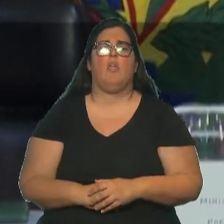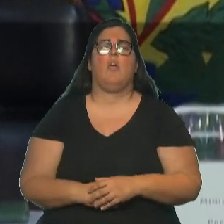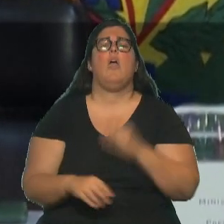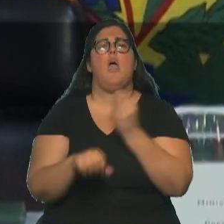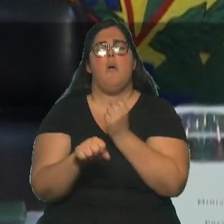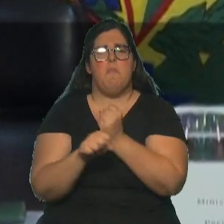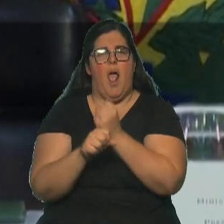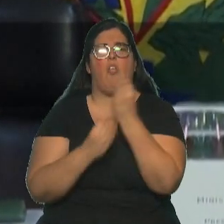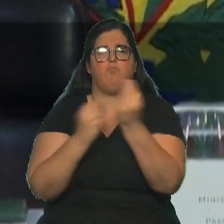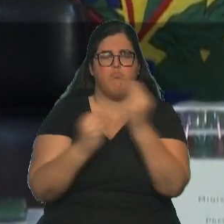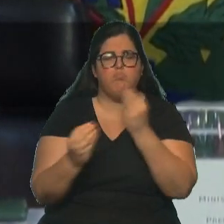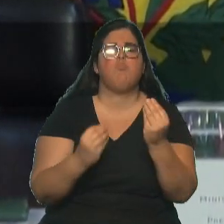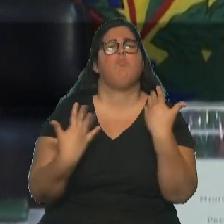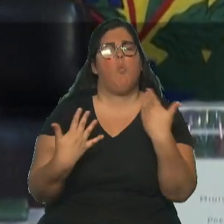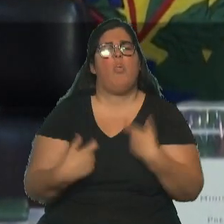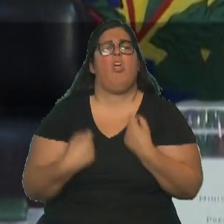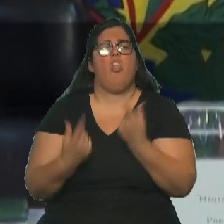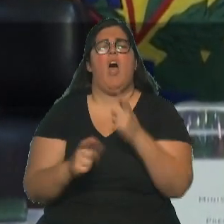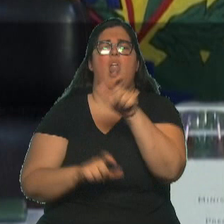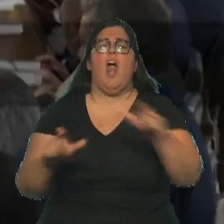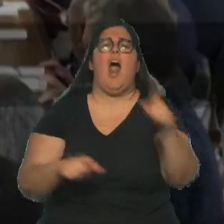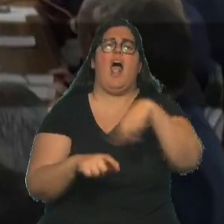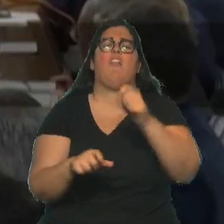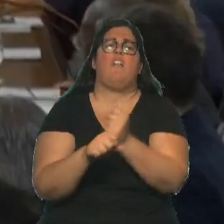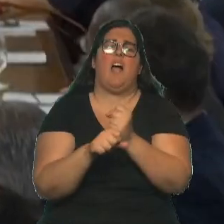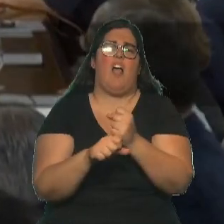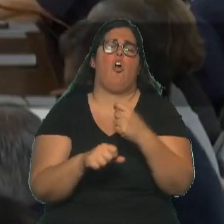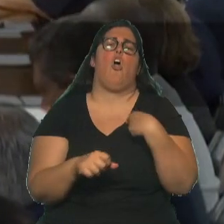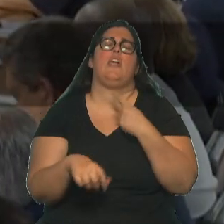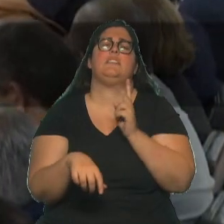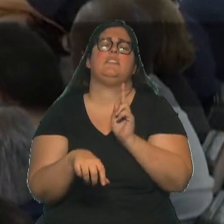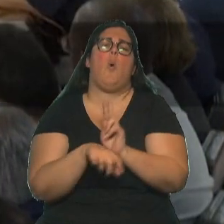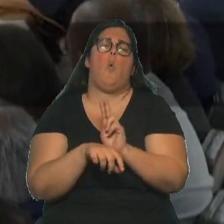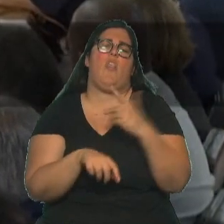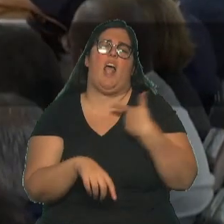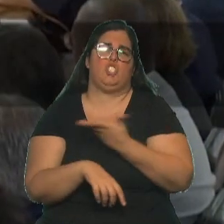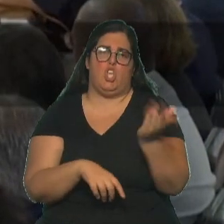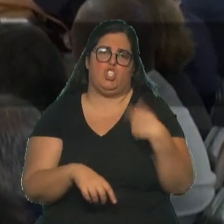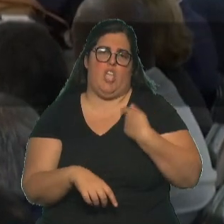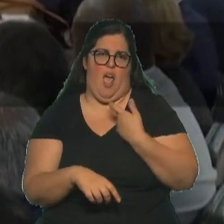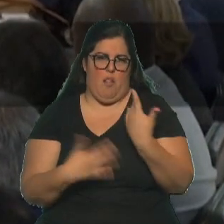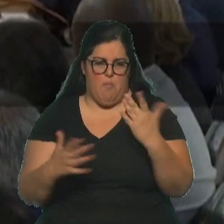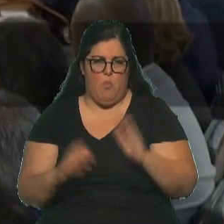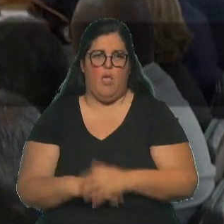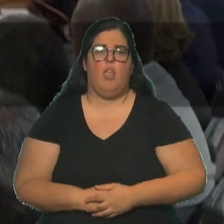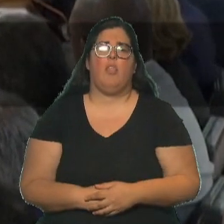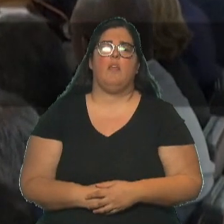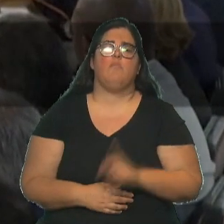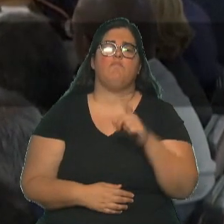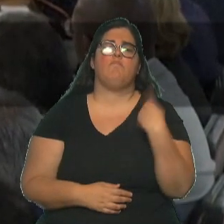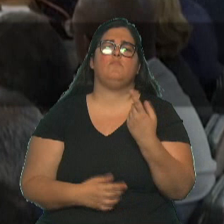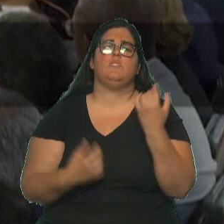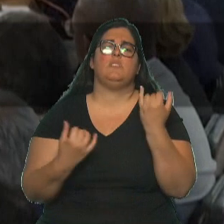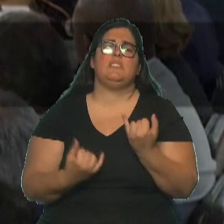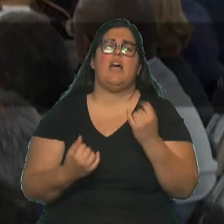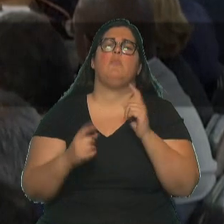que garanta ao trabalhador um pouco de seguridade social. Que nós é que precisamos manter uma boa relação